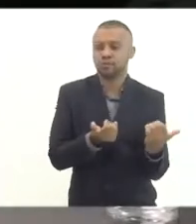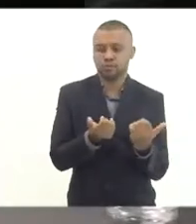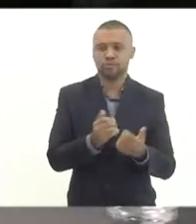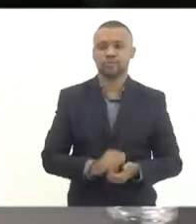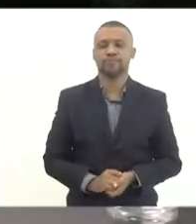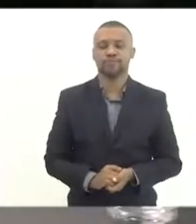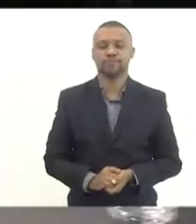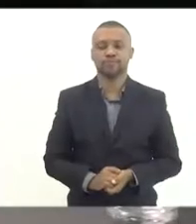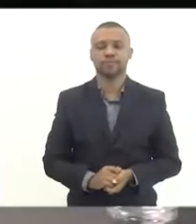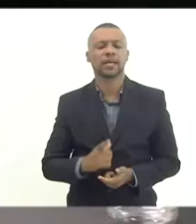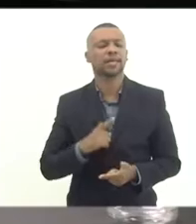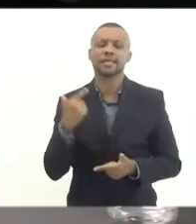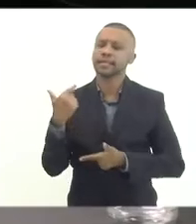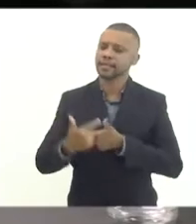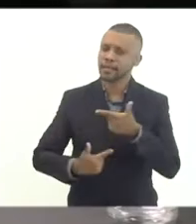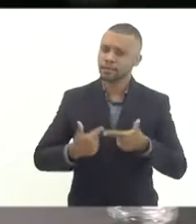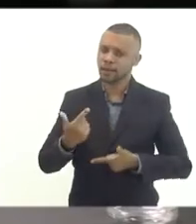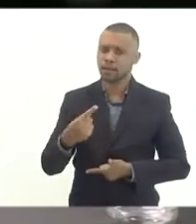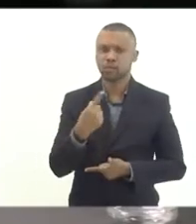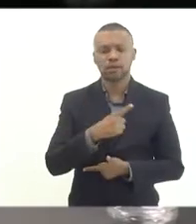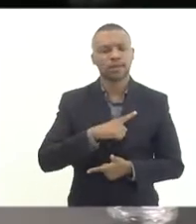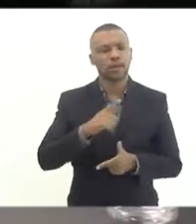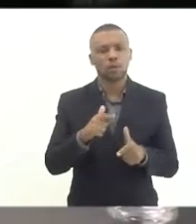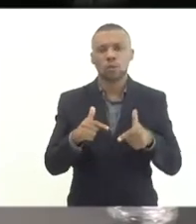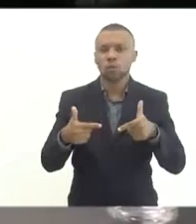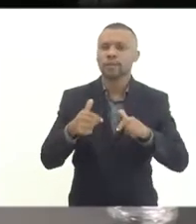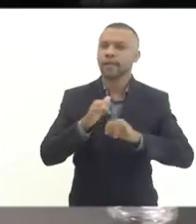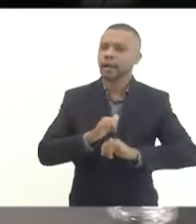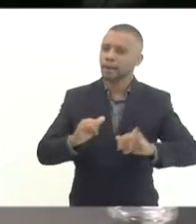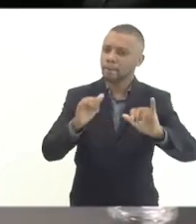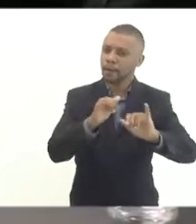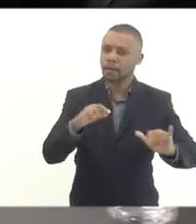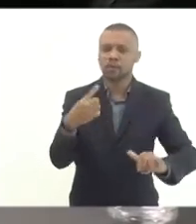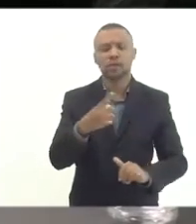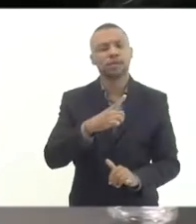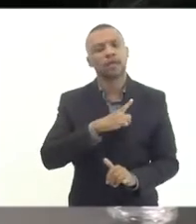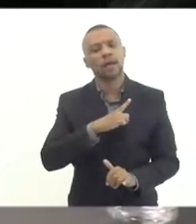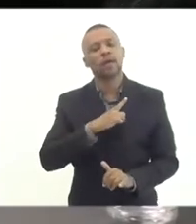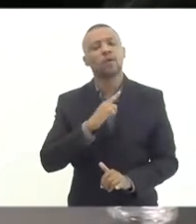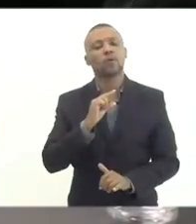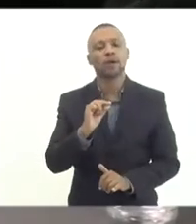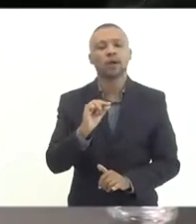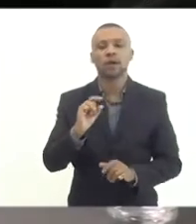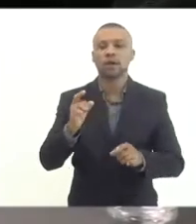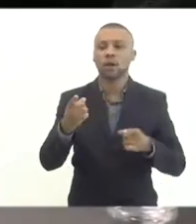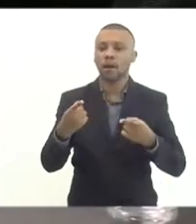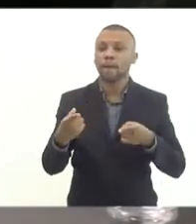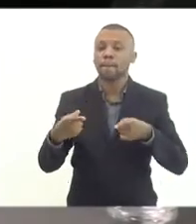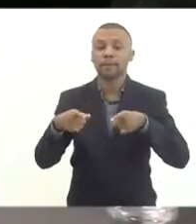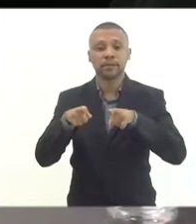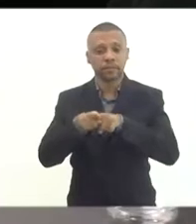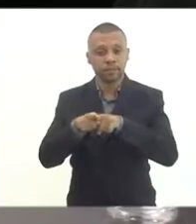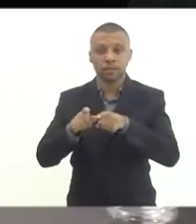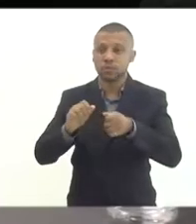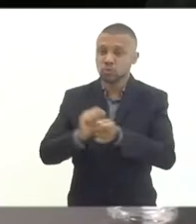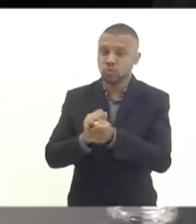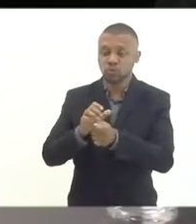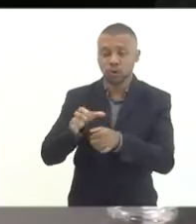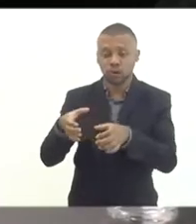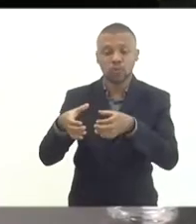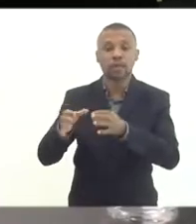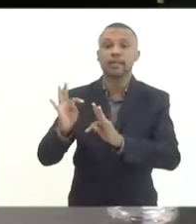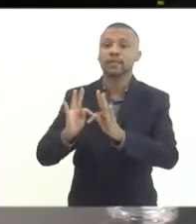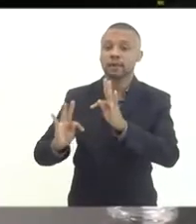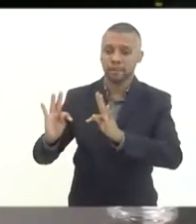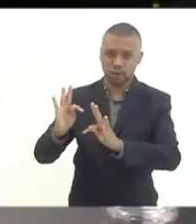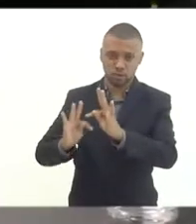que a gente tem ainda na campanha nós temos também o trabalho o convênio com comunidades terapêuticas